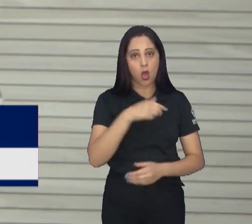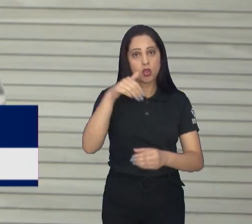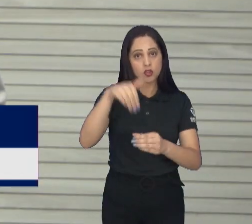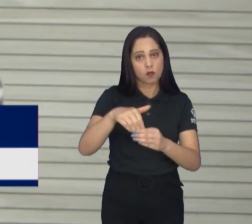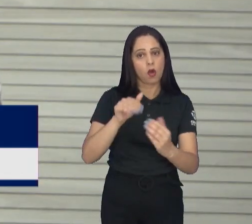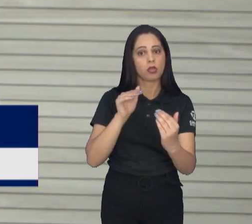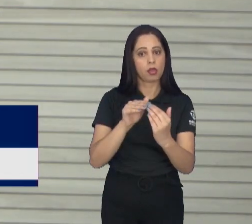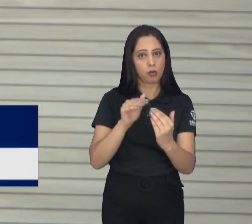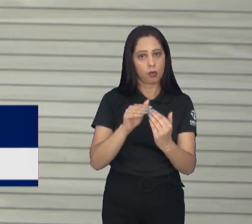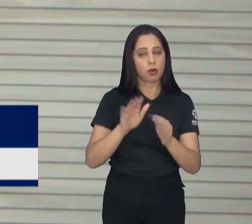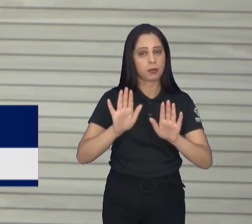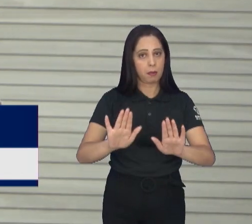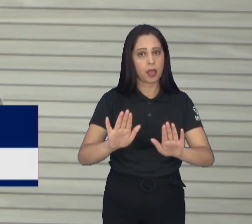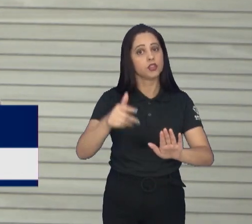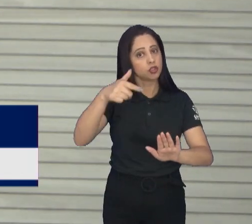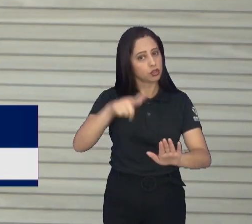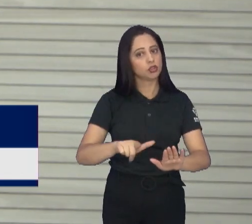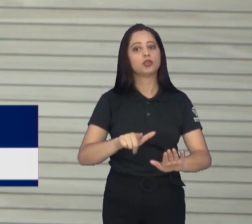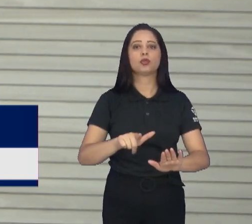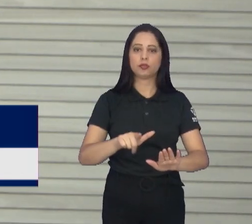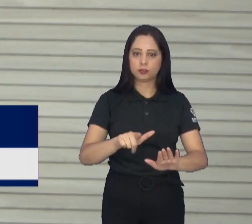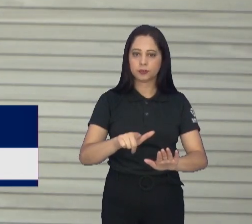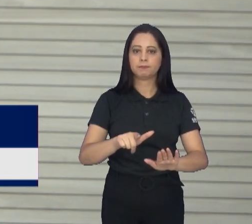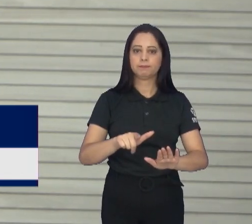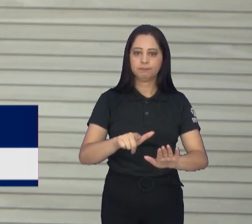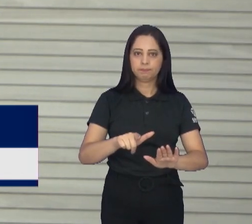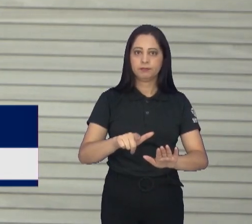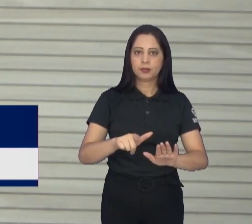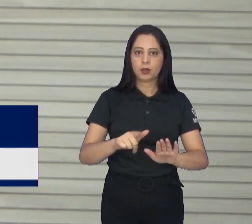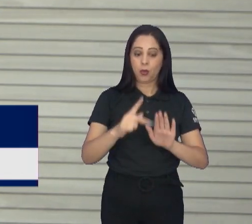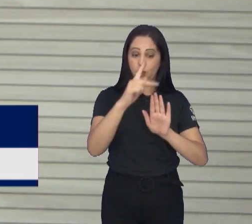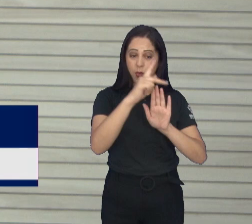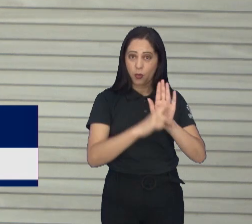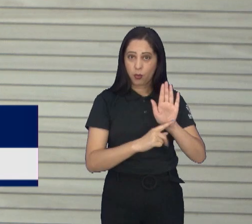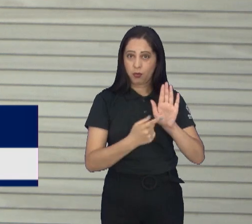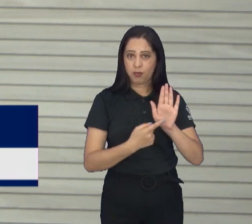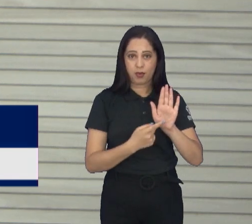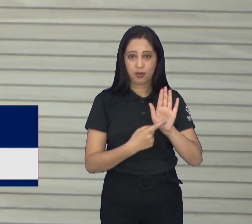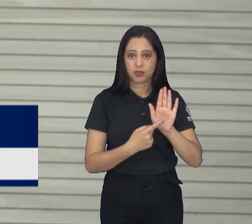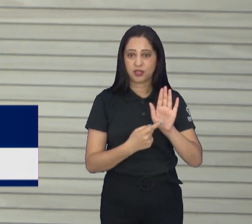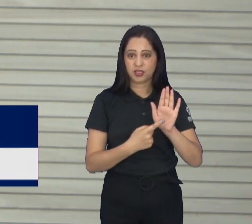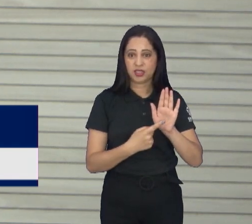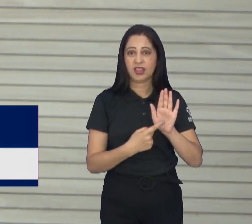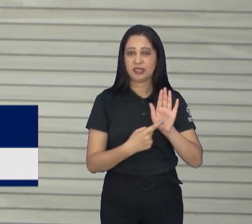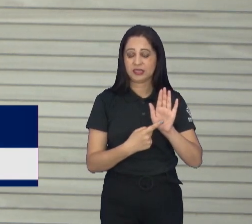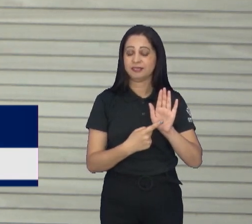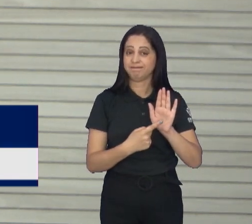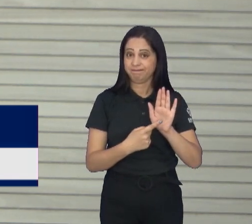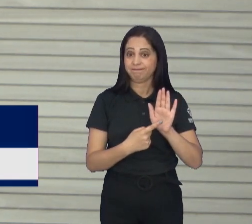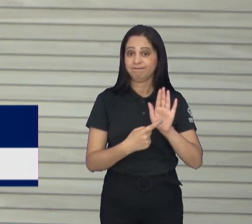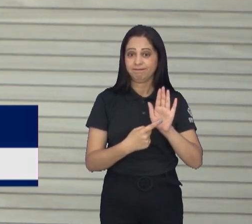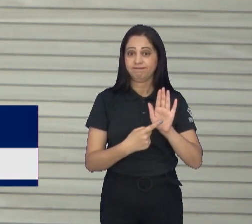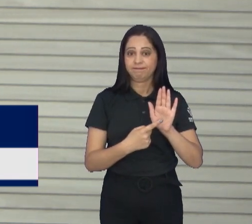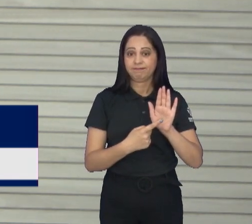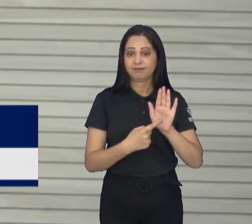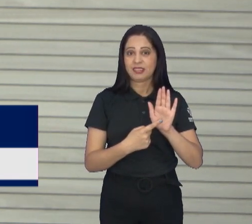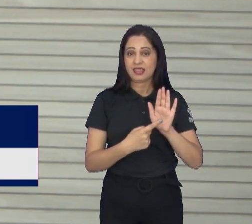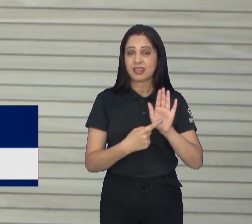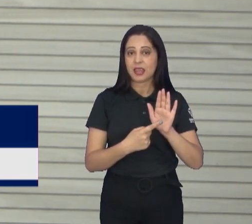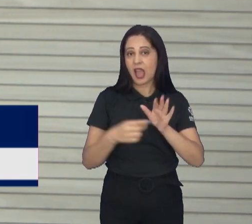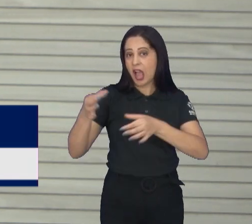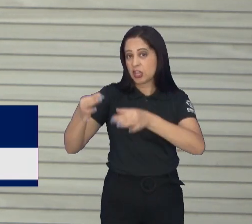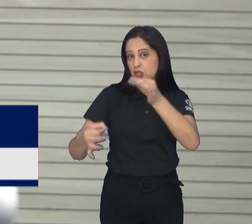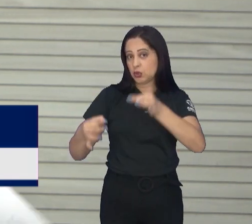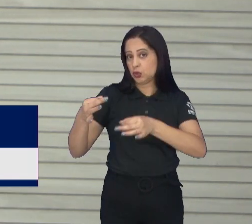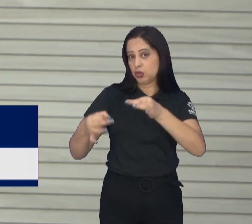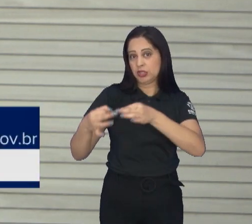mas mais uma vez nós votamos favorável a um projeto com parecer contrário da nossa assessoria jurídica